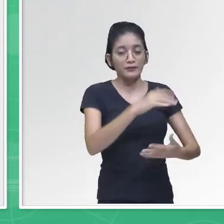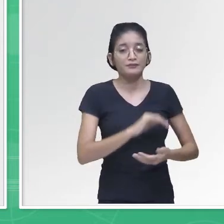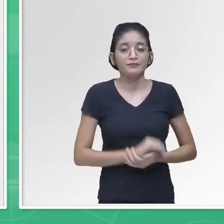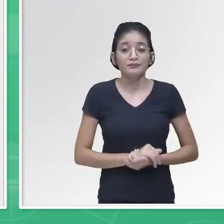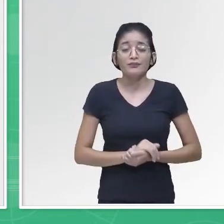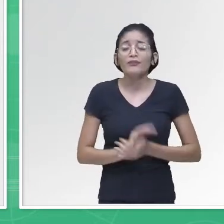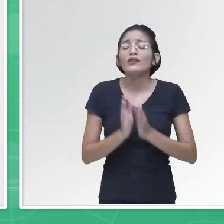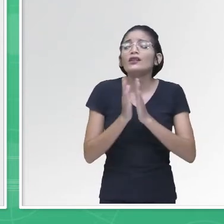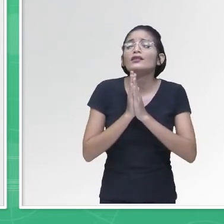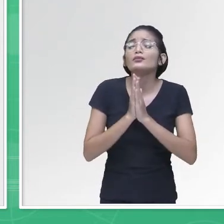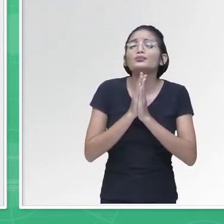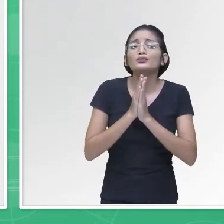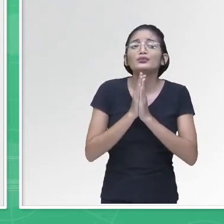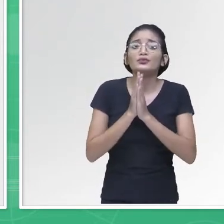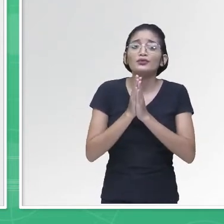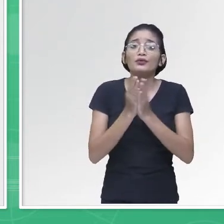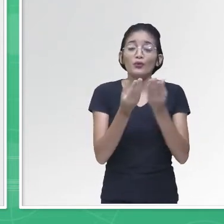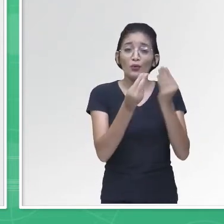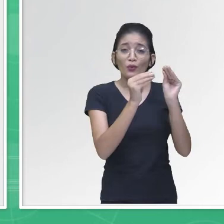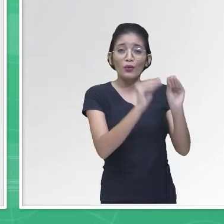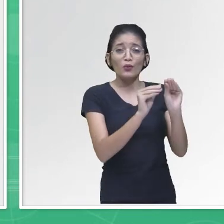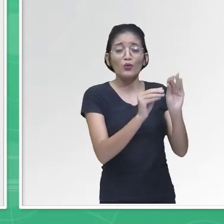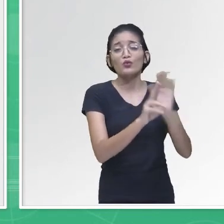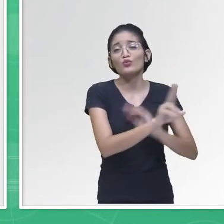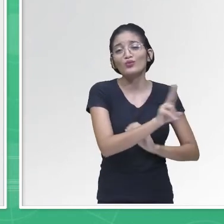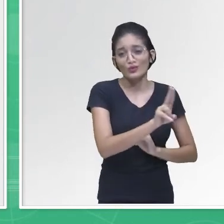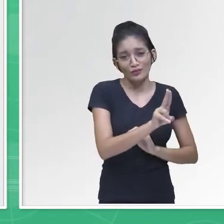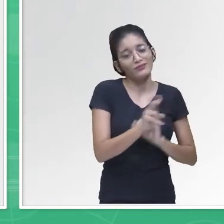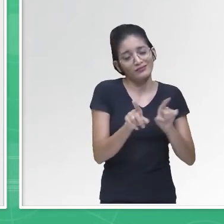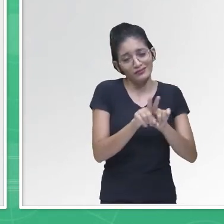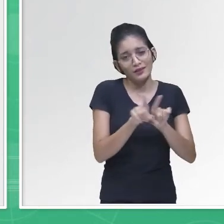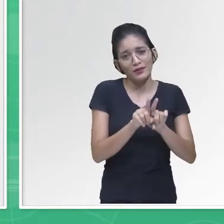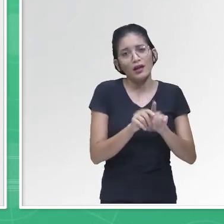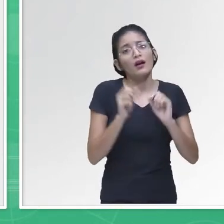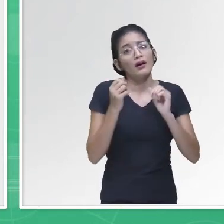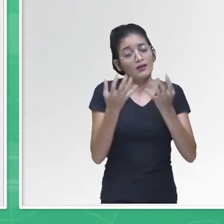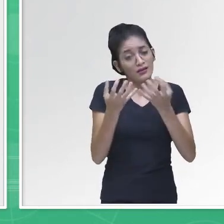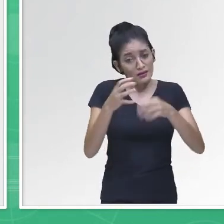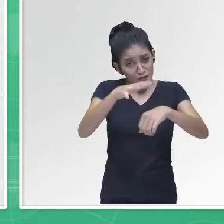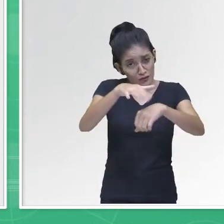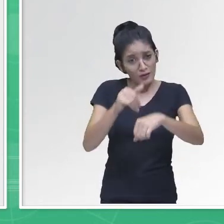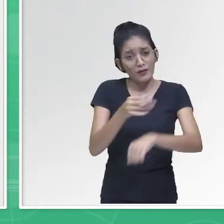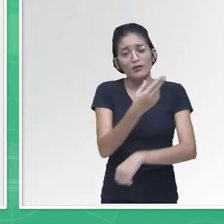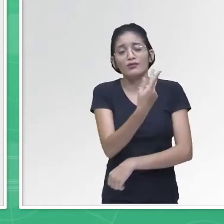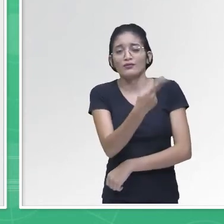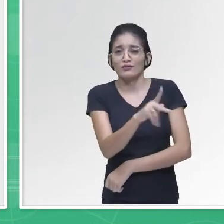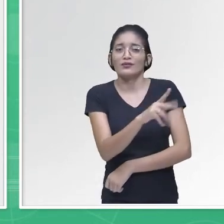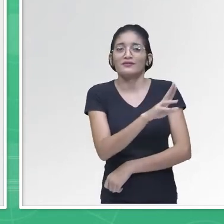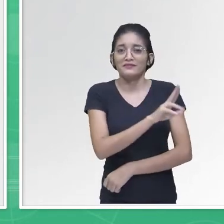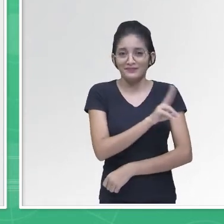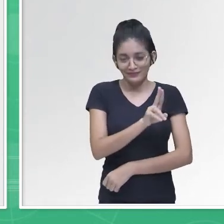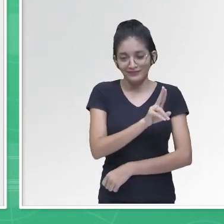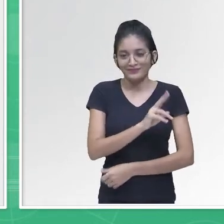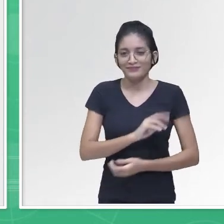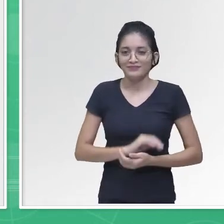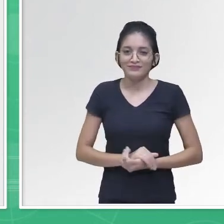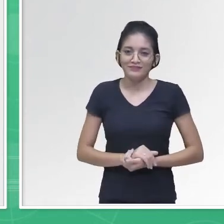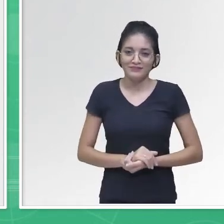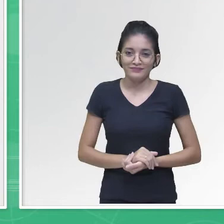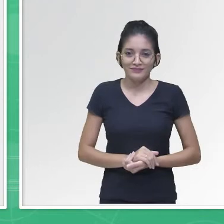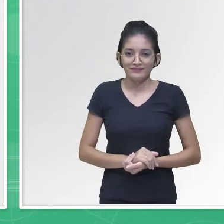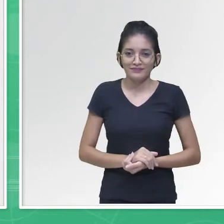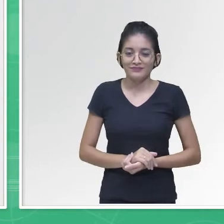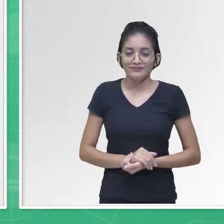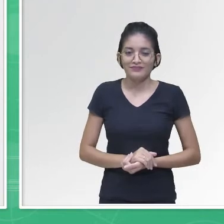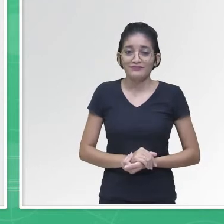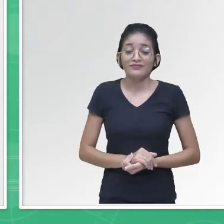por favor, coloque o nome de vocês, tá bom? Porque eu quero chamar você pelo seu nome, tá bom? E aí